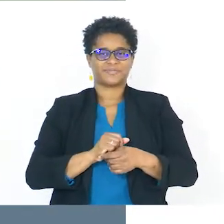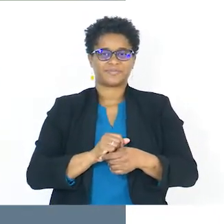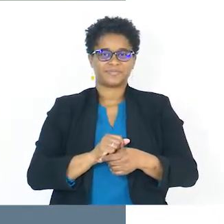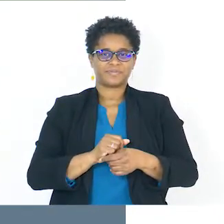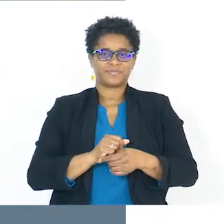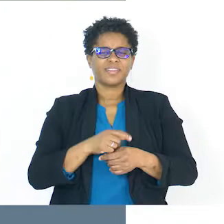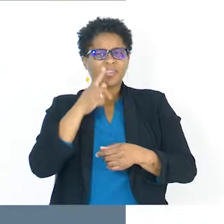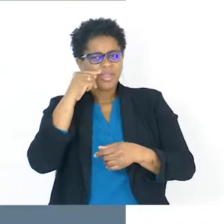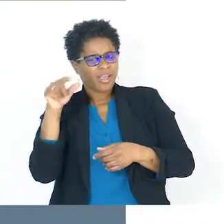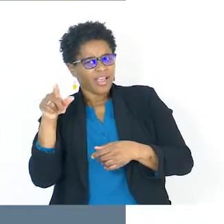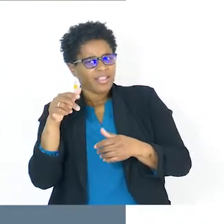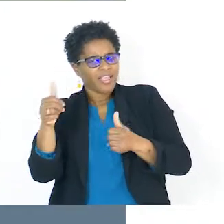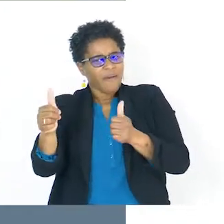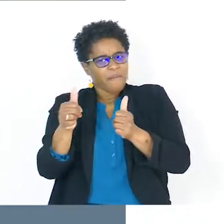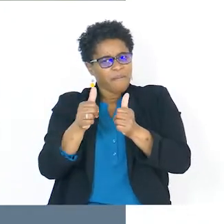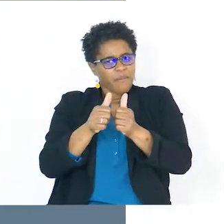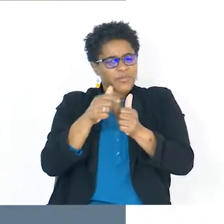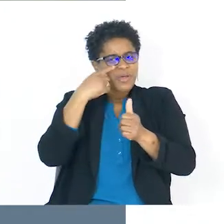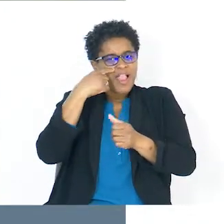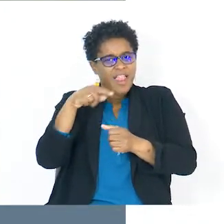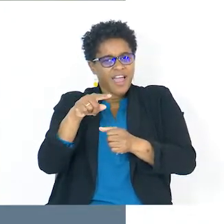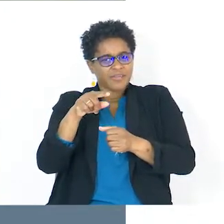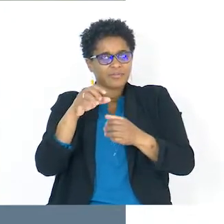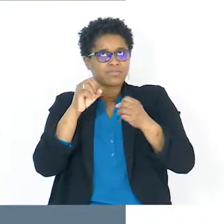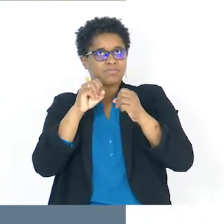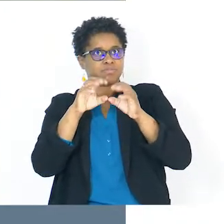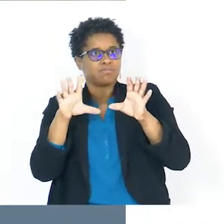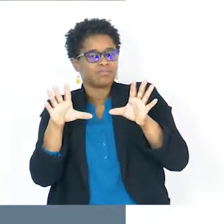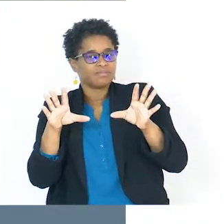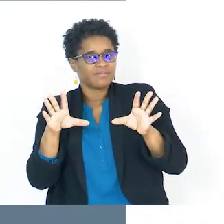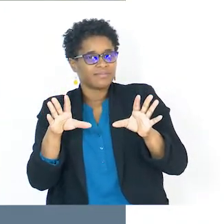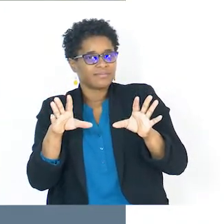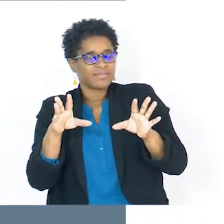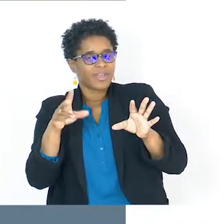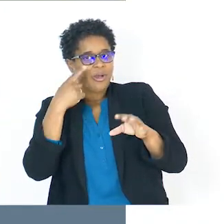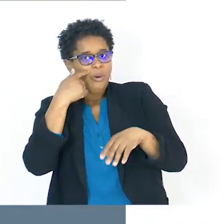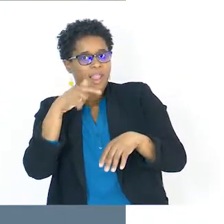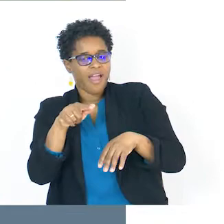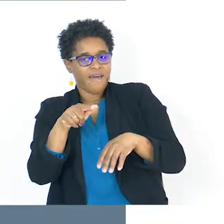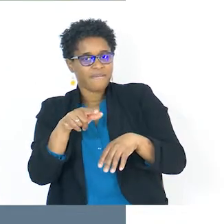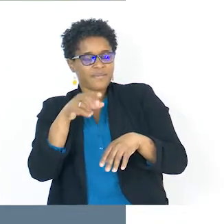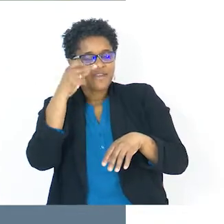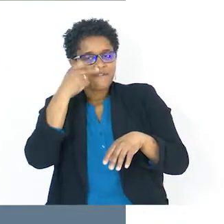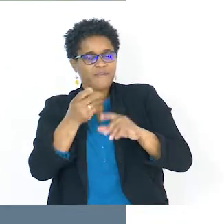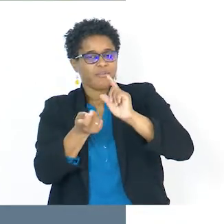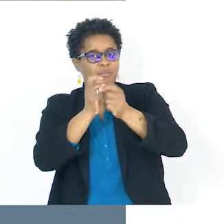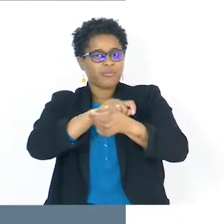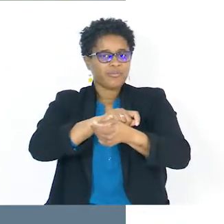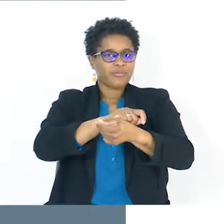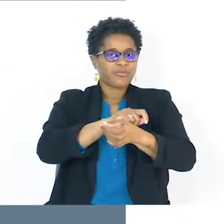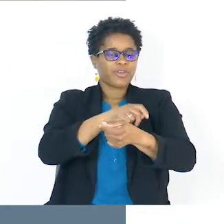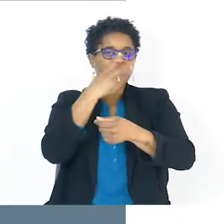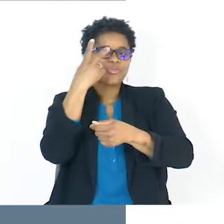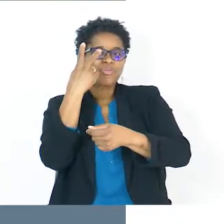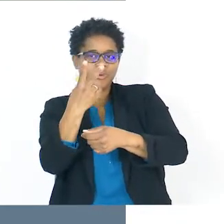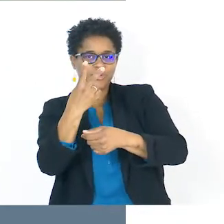lápis. Ele se aproximou do lápis e bum! O lápis se